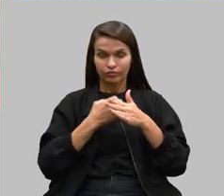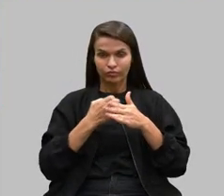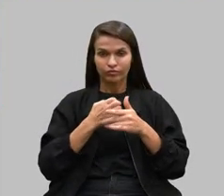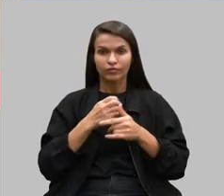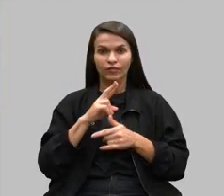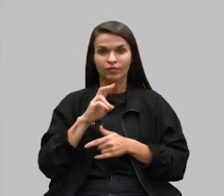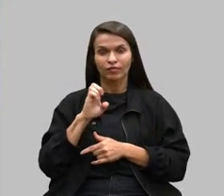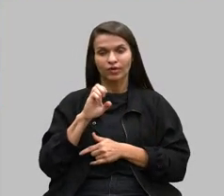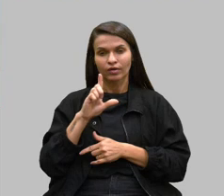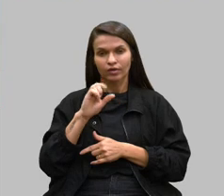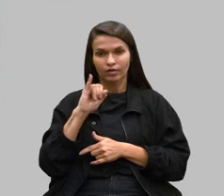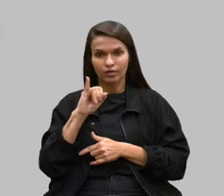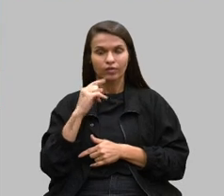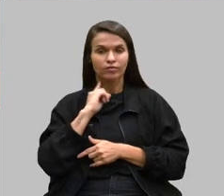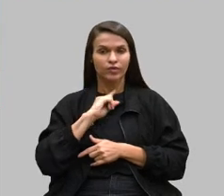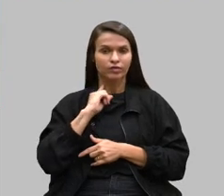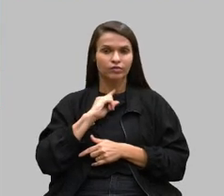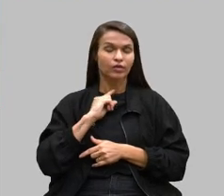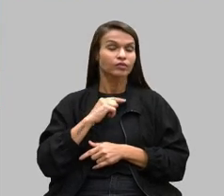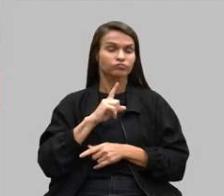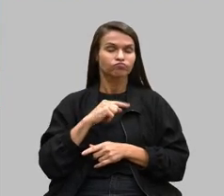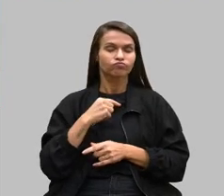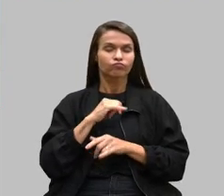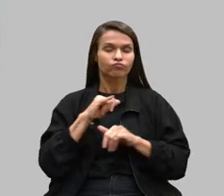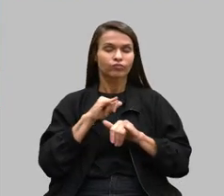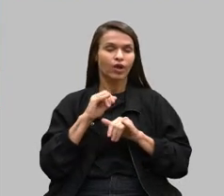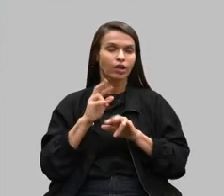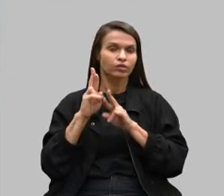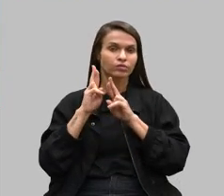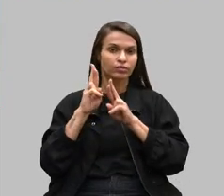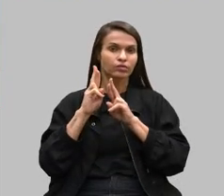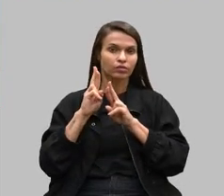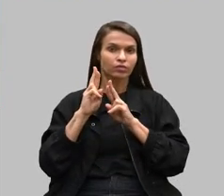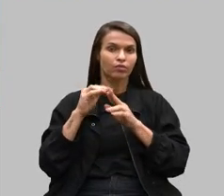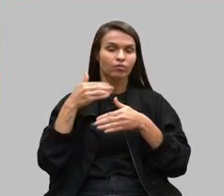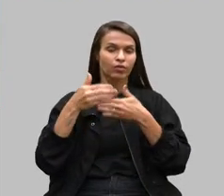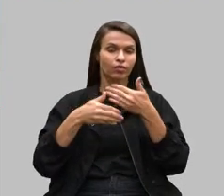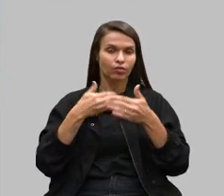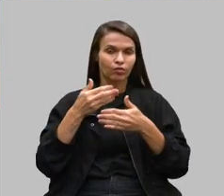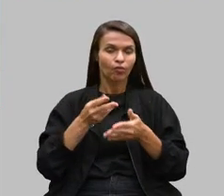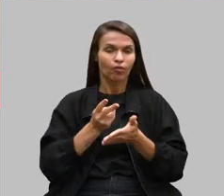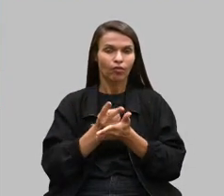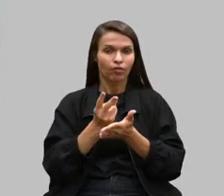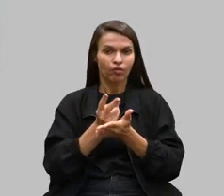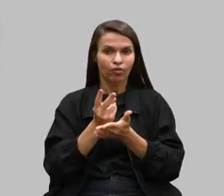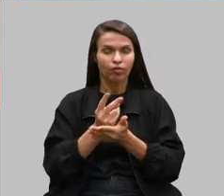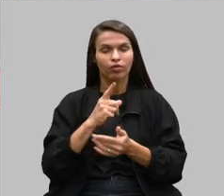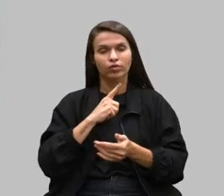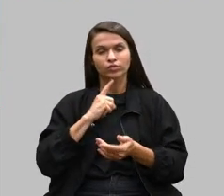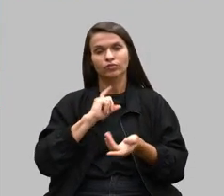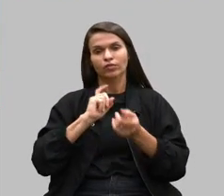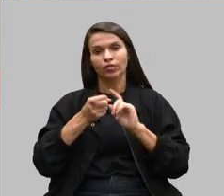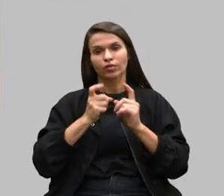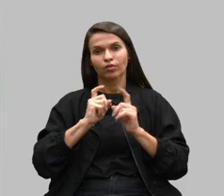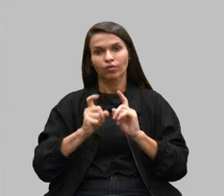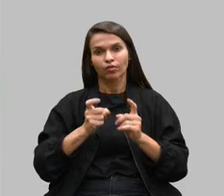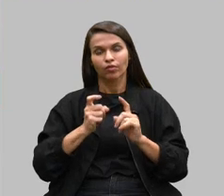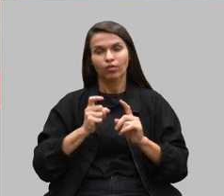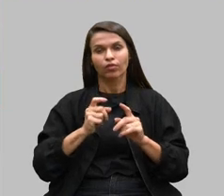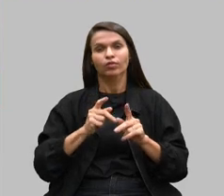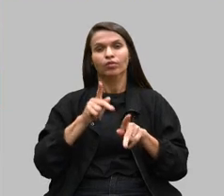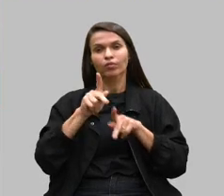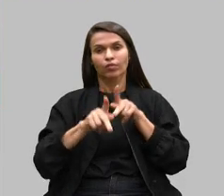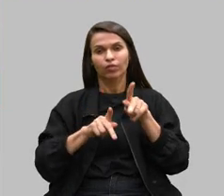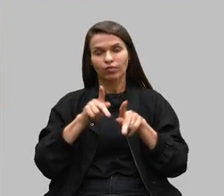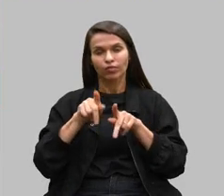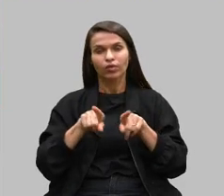uma vez dizer da nossa grande expectativa de que o processo ande tenhamos as aud doênças públicas a sociedade mineira e de